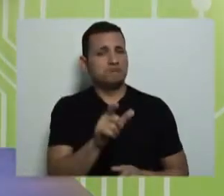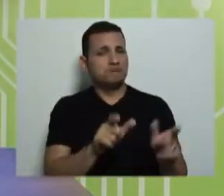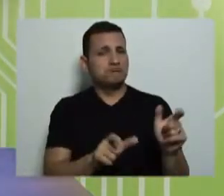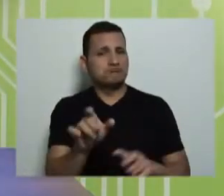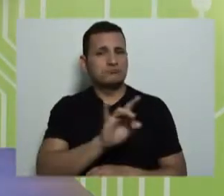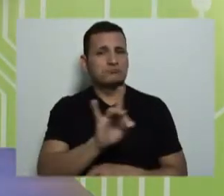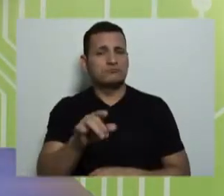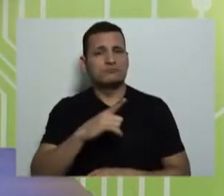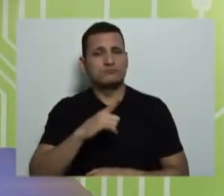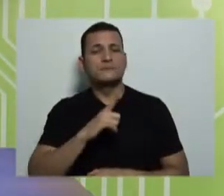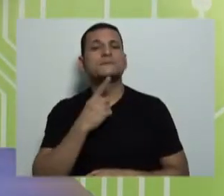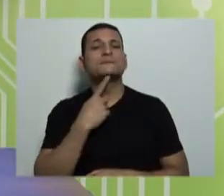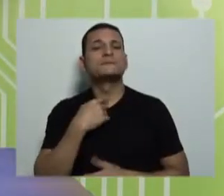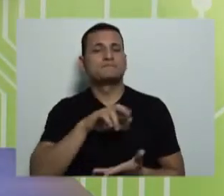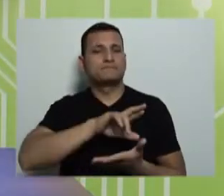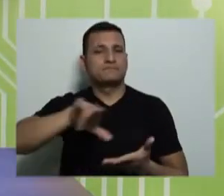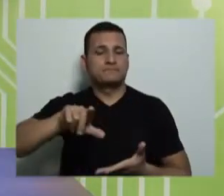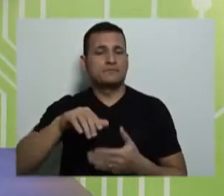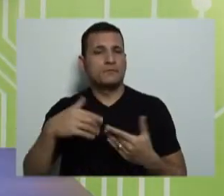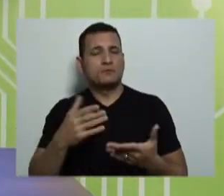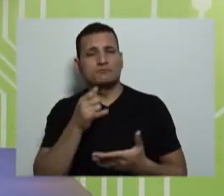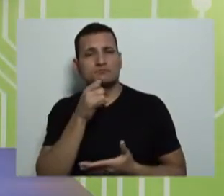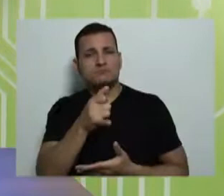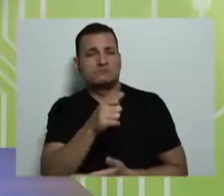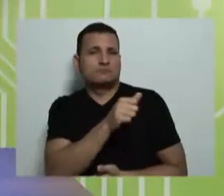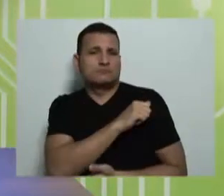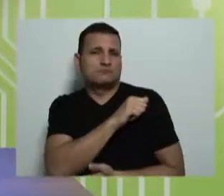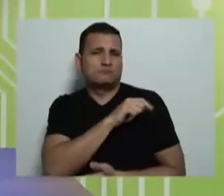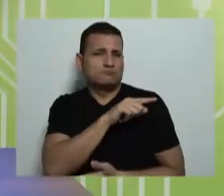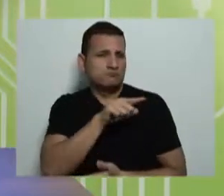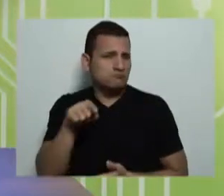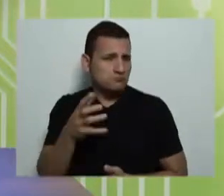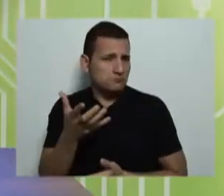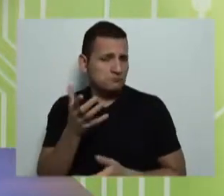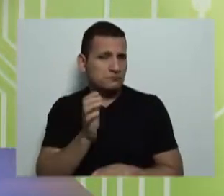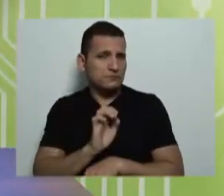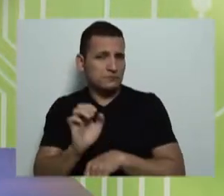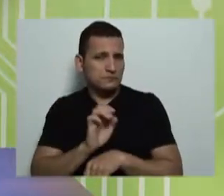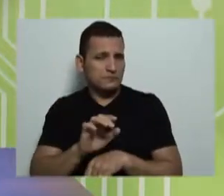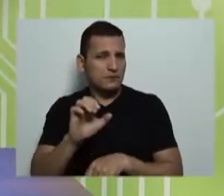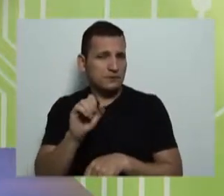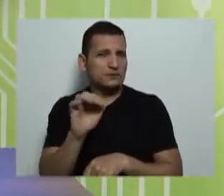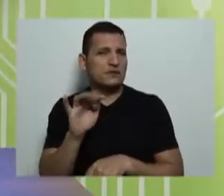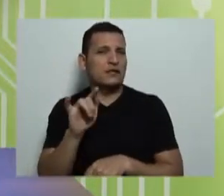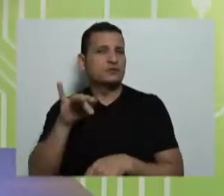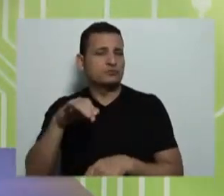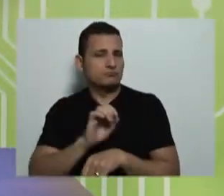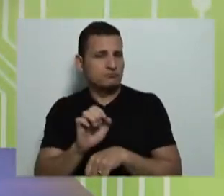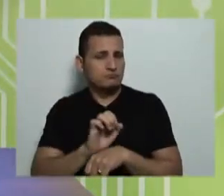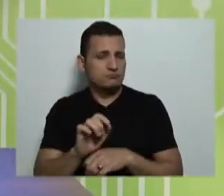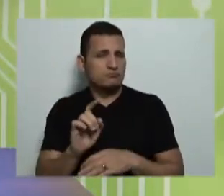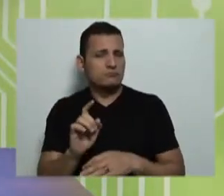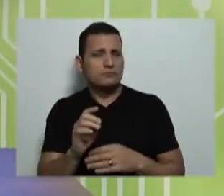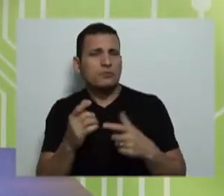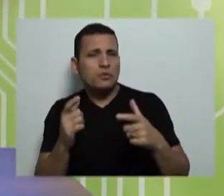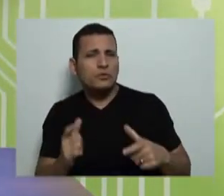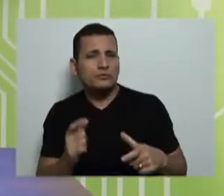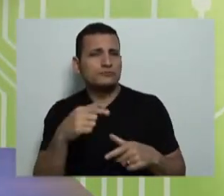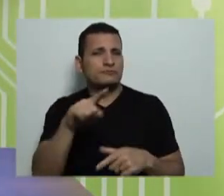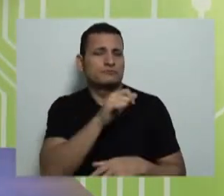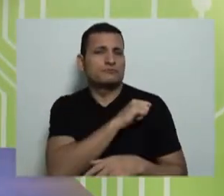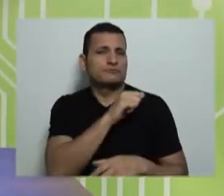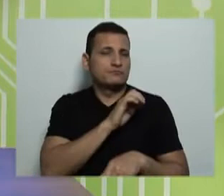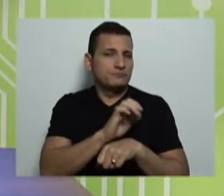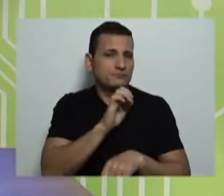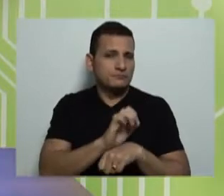desejo. Então, suponhamos que alguns alunos queiram estagiar. Vai surgir o primeiro problema. Onde esses alunos vão